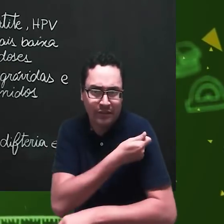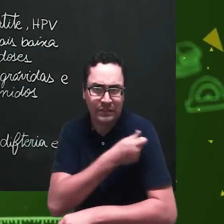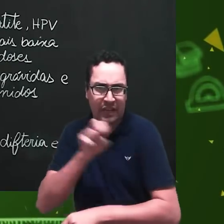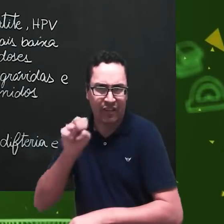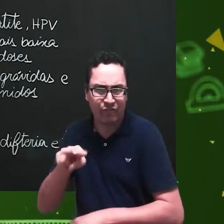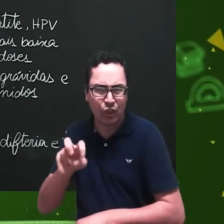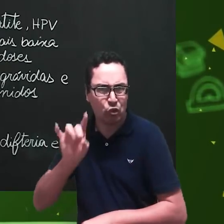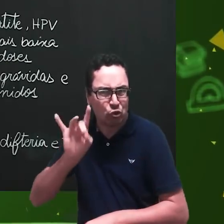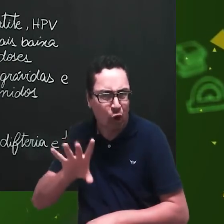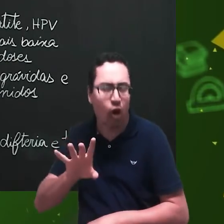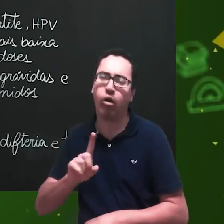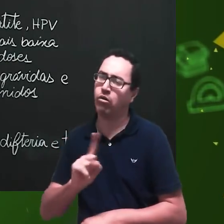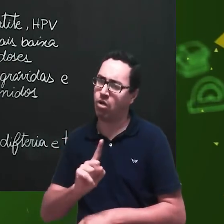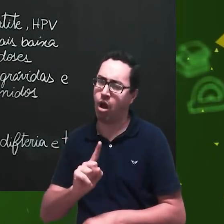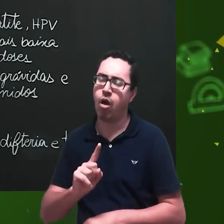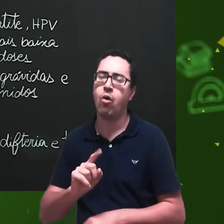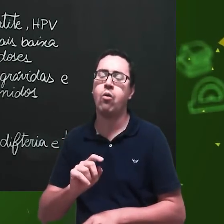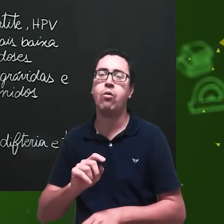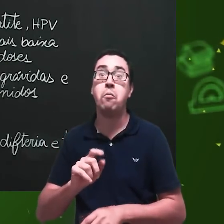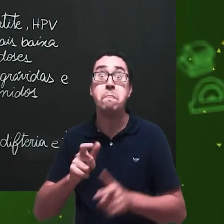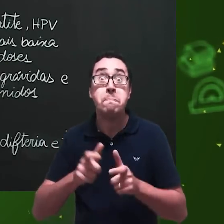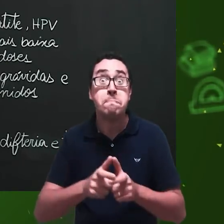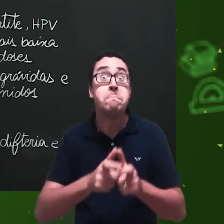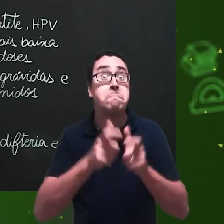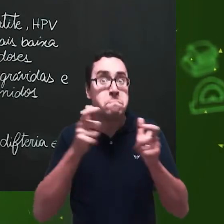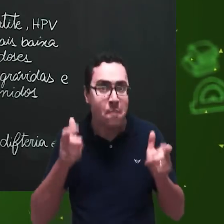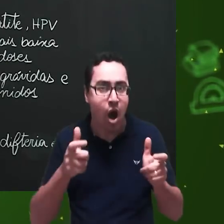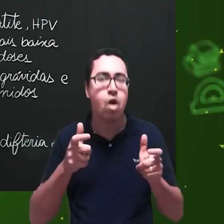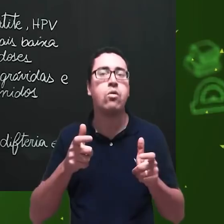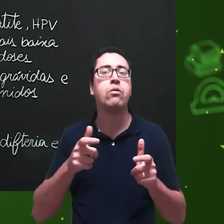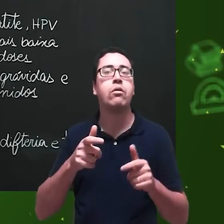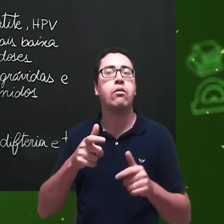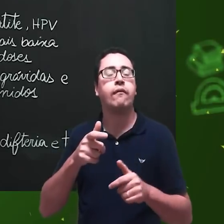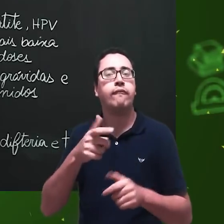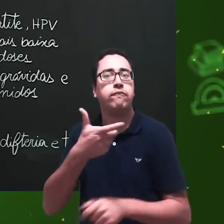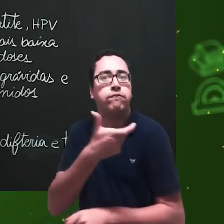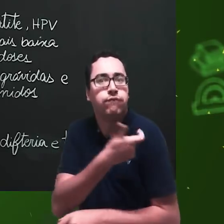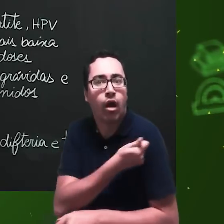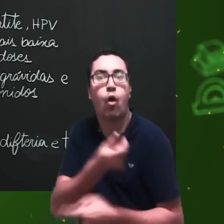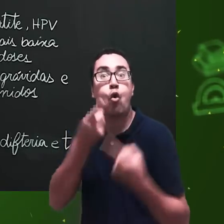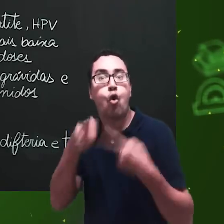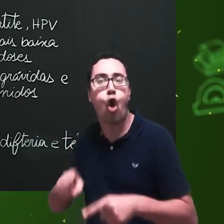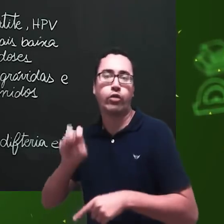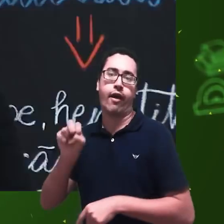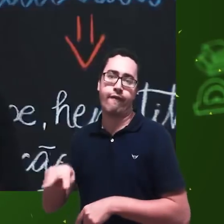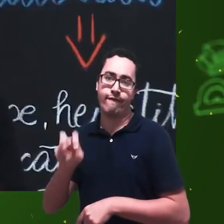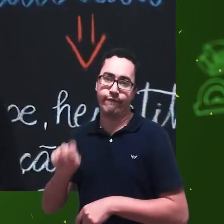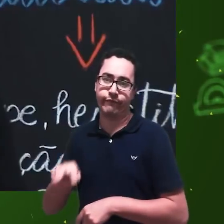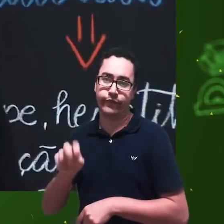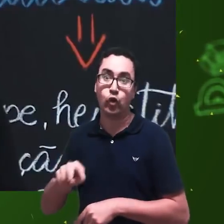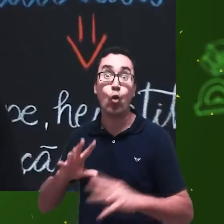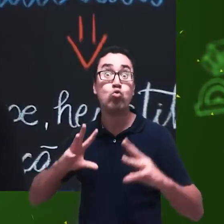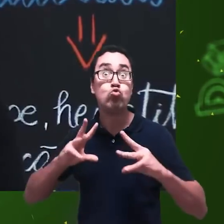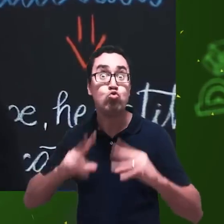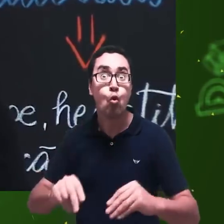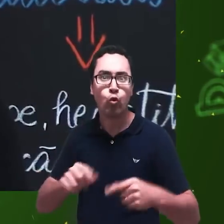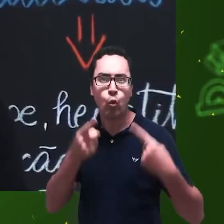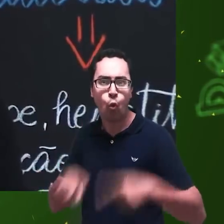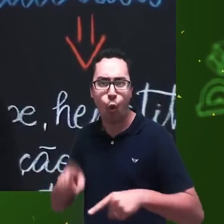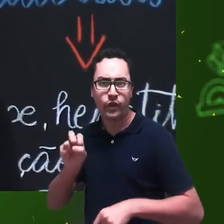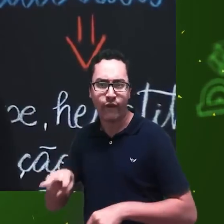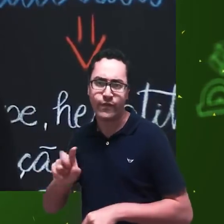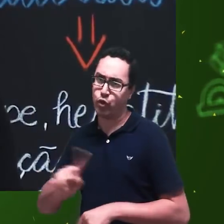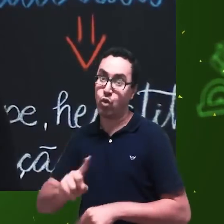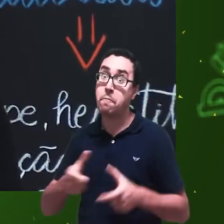contra bactérias, porém a maioria são contra vírus. Quem são os vírus? Vírus são pequenas estruturas,